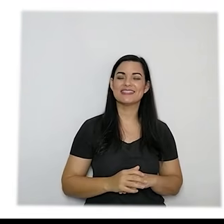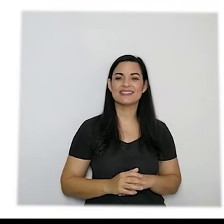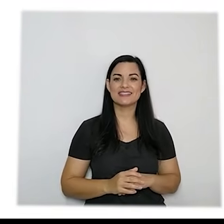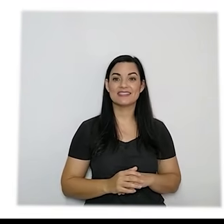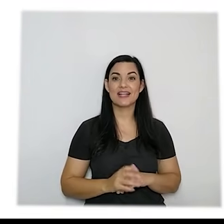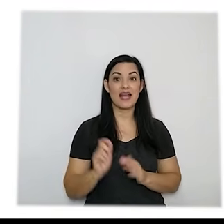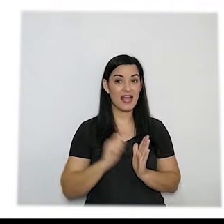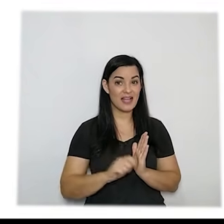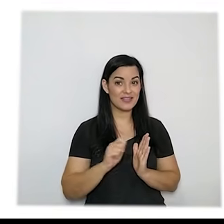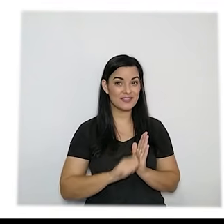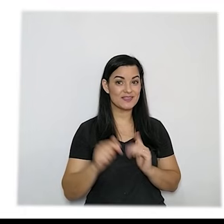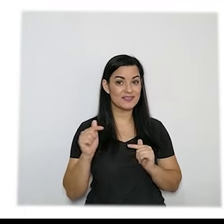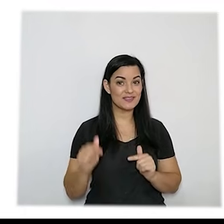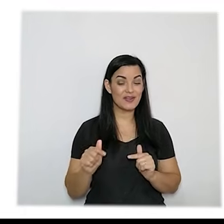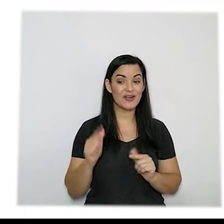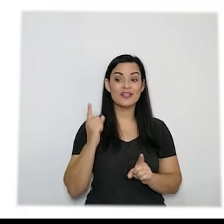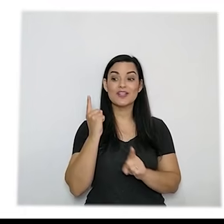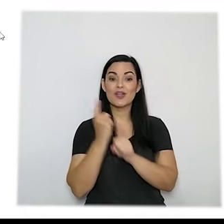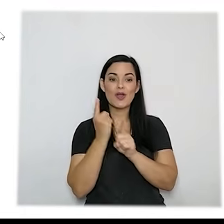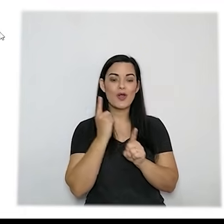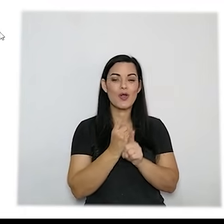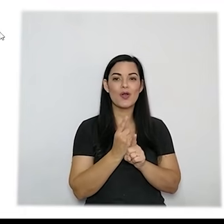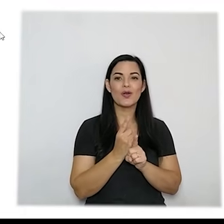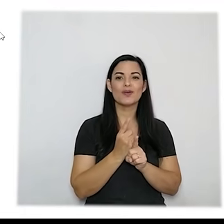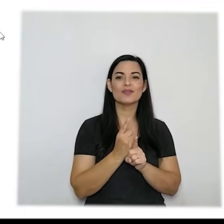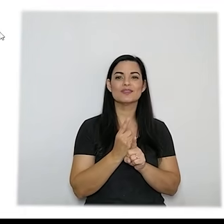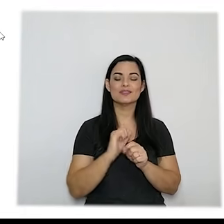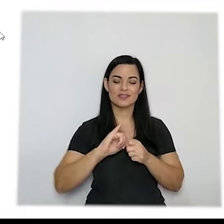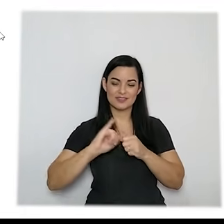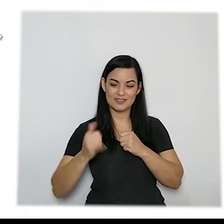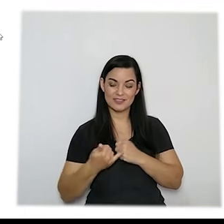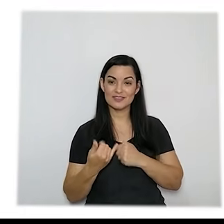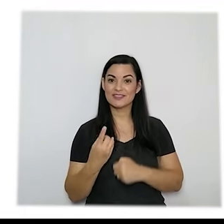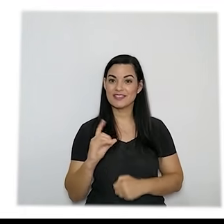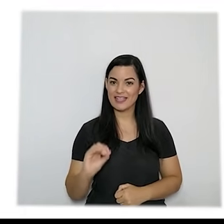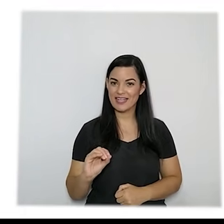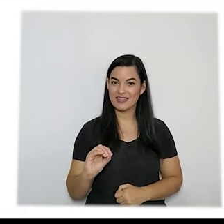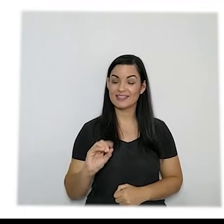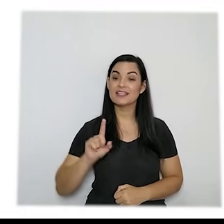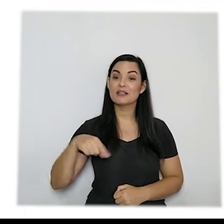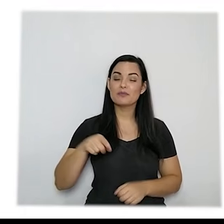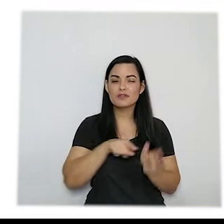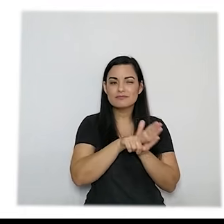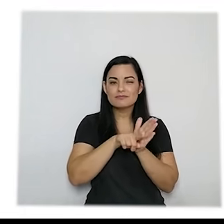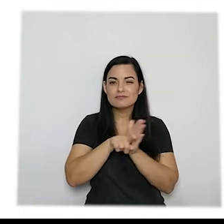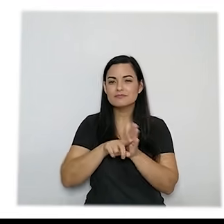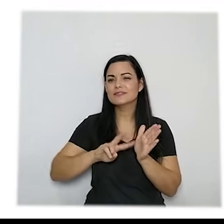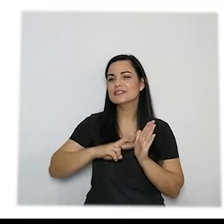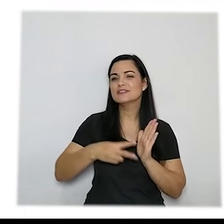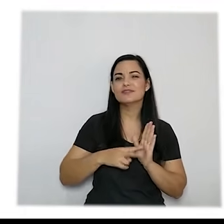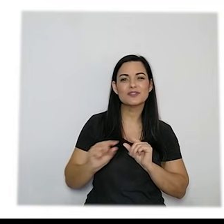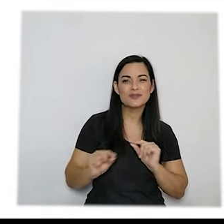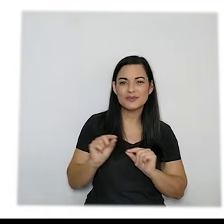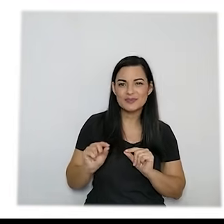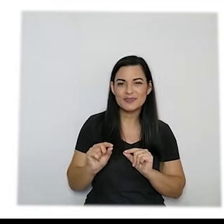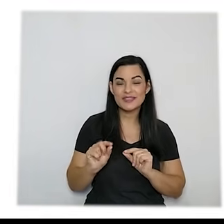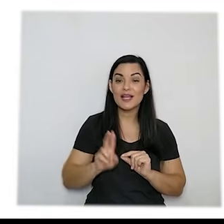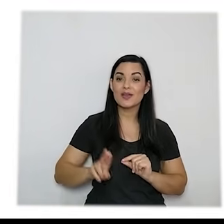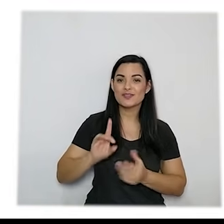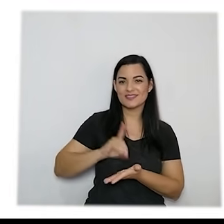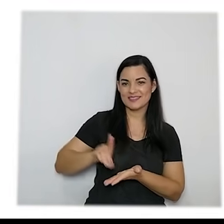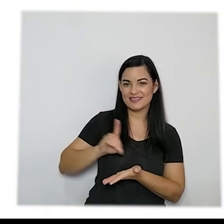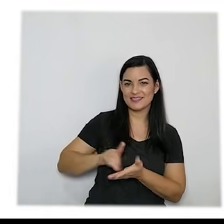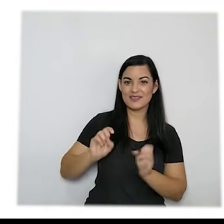aí, anotem aqui, localizem os 10 adjetivos e depois investiguem o significado deles com o uso